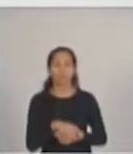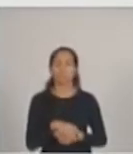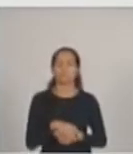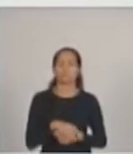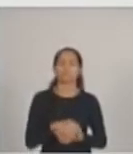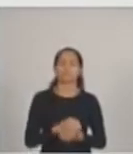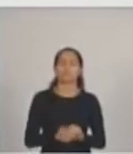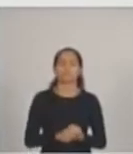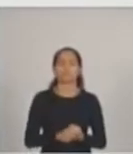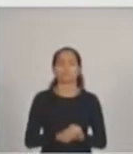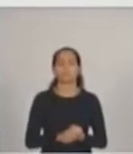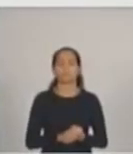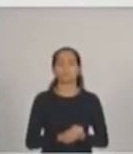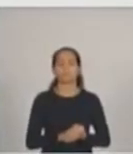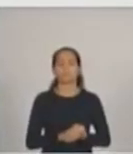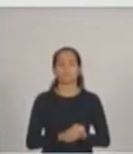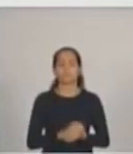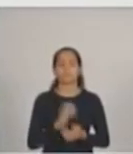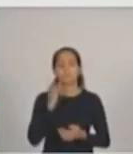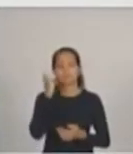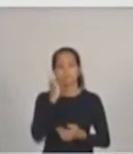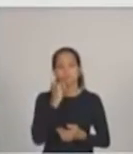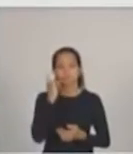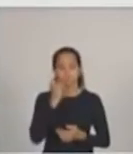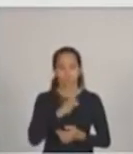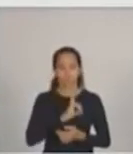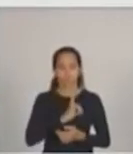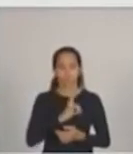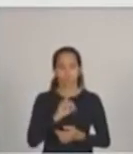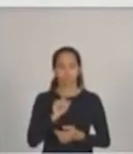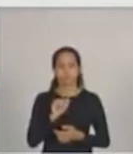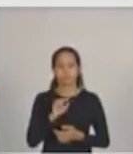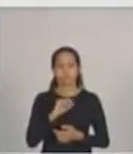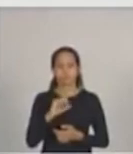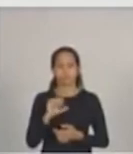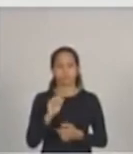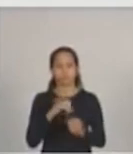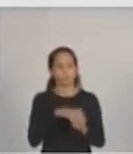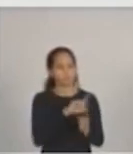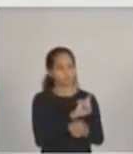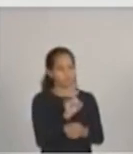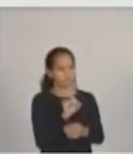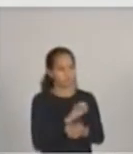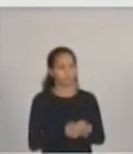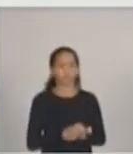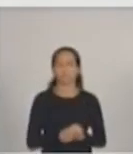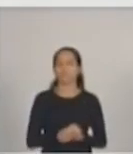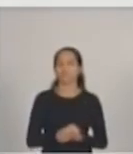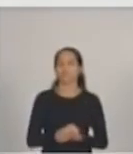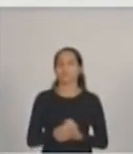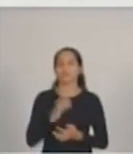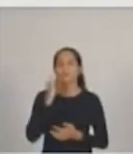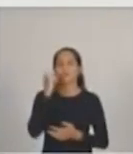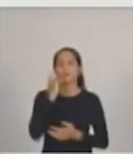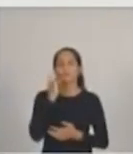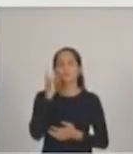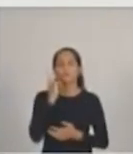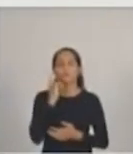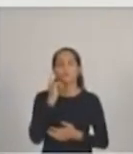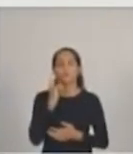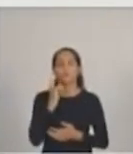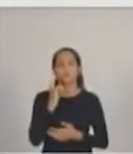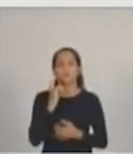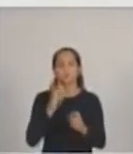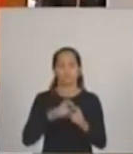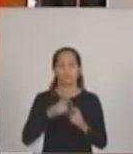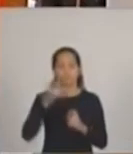Coronel Quintino, vota sim. Deputado delegado Danilo Baense. Voto não, presidente. Vota não. Deputado doutor Hércules.